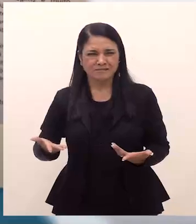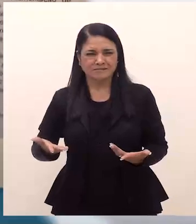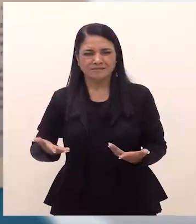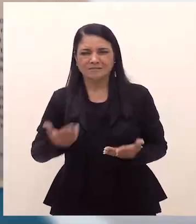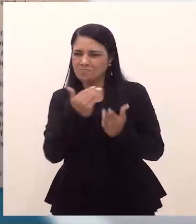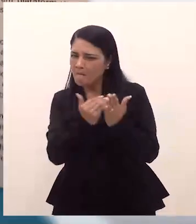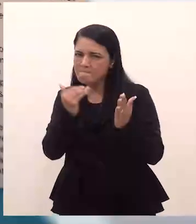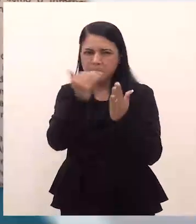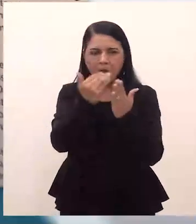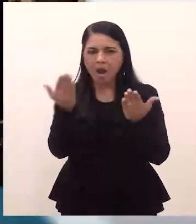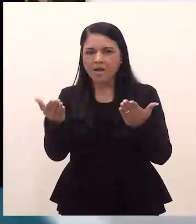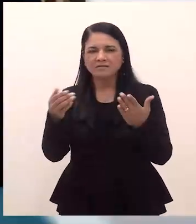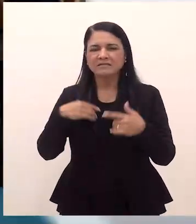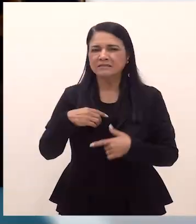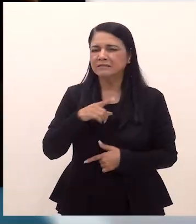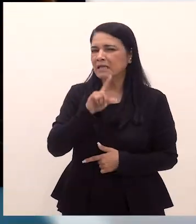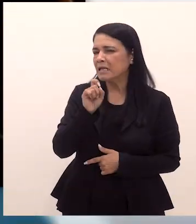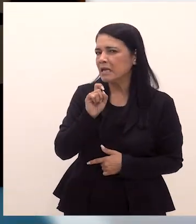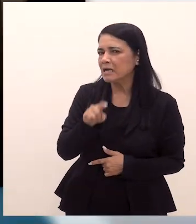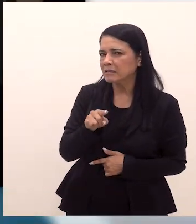muito mais.